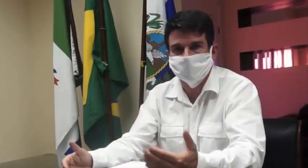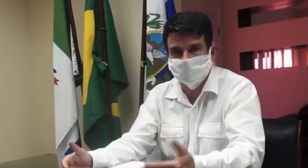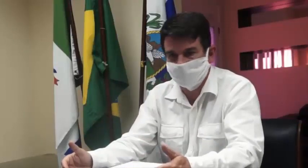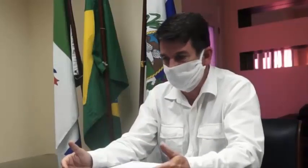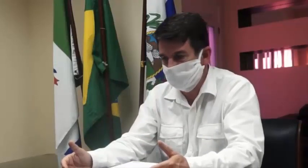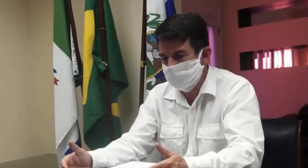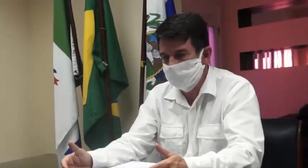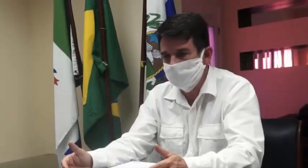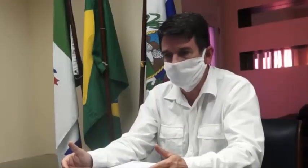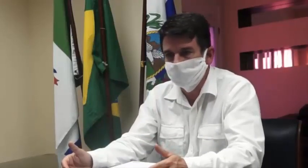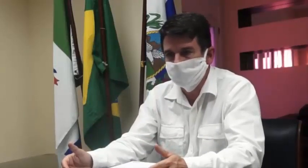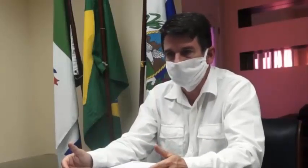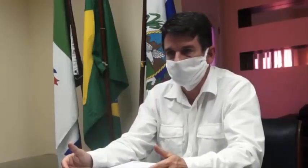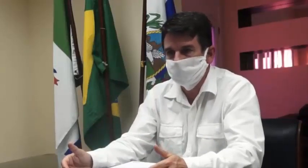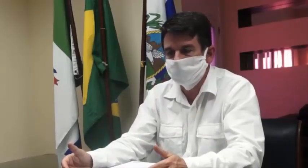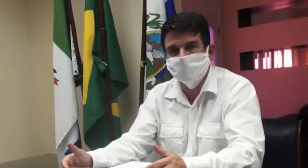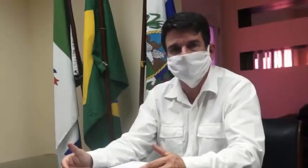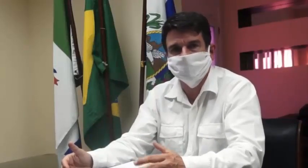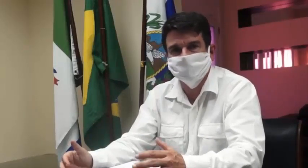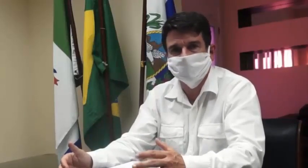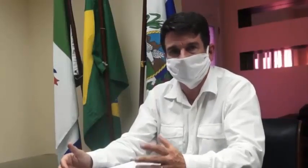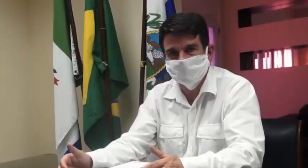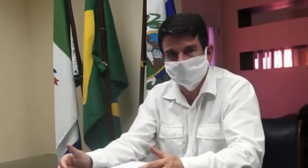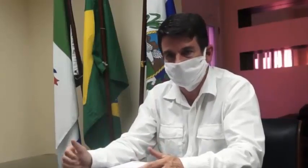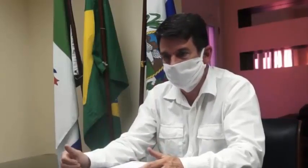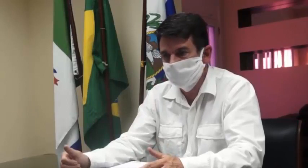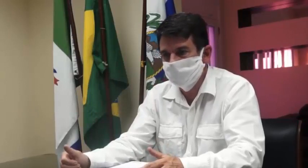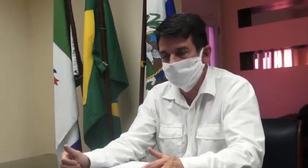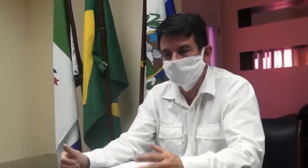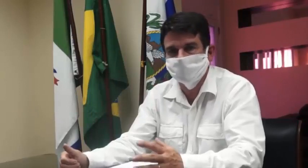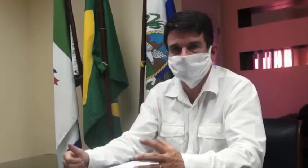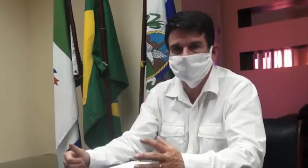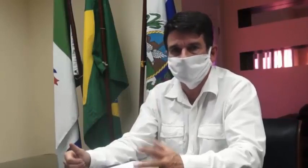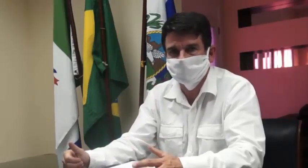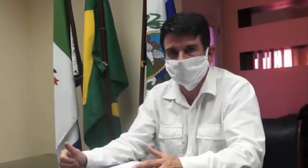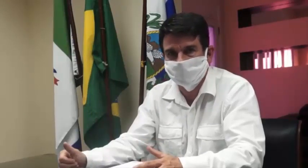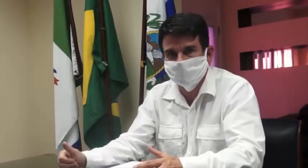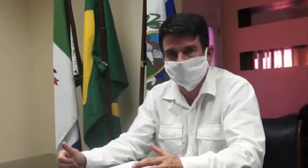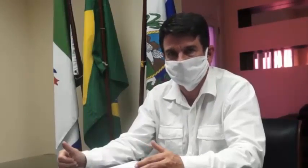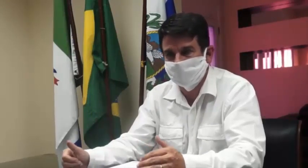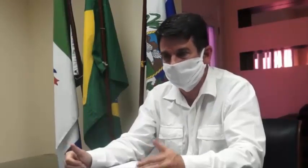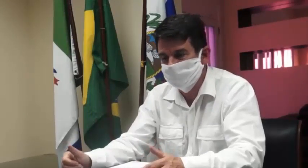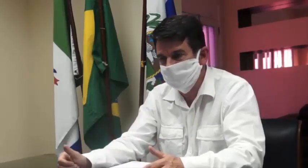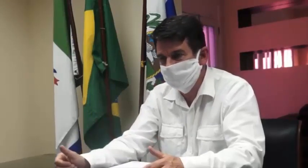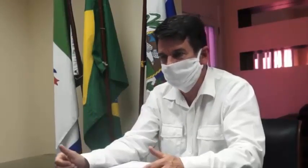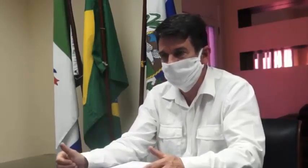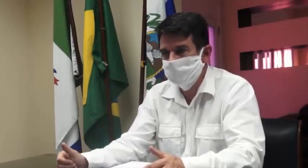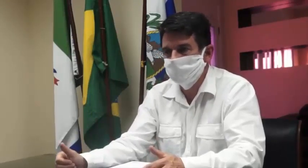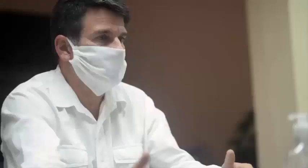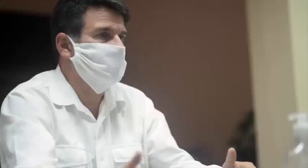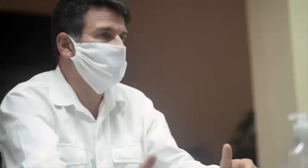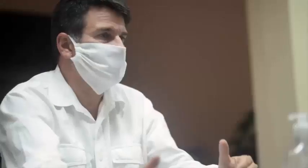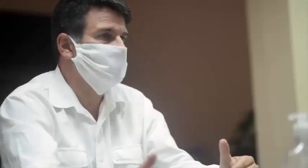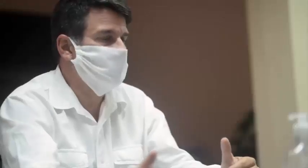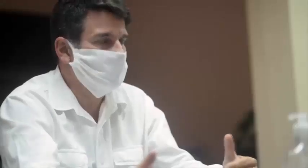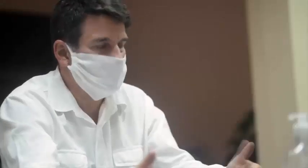desenvolvemos um projeto com a nossa equipe, que foi vacinação em casa. Então, todos os nossos idosos foram vacinados em casa.